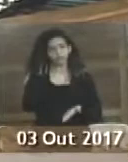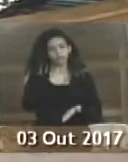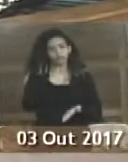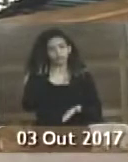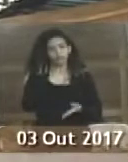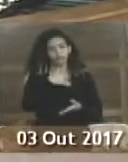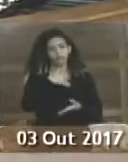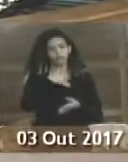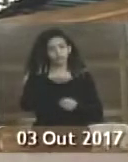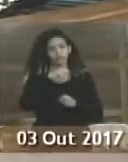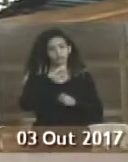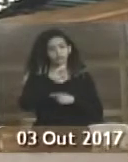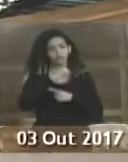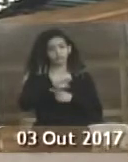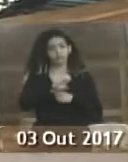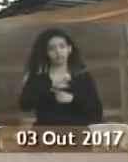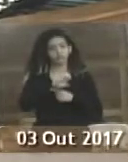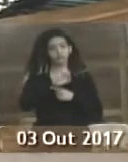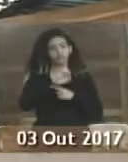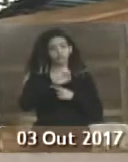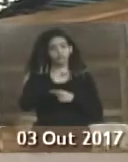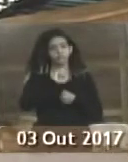o secretário de Estado de Esporte, Lazer e Juventude,